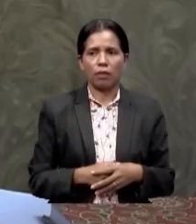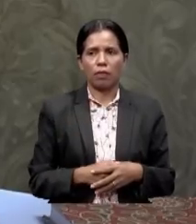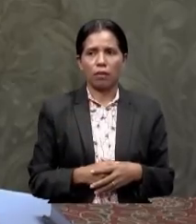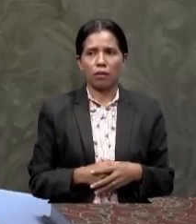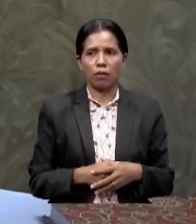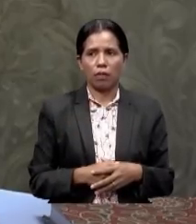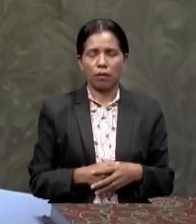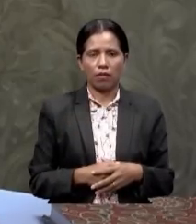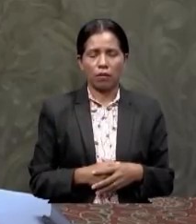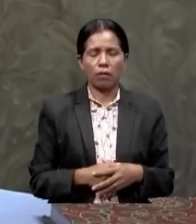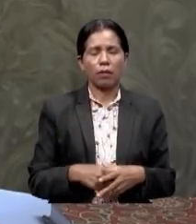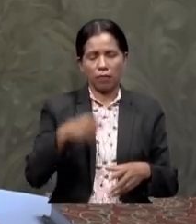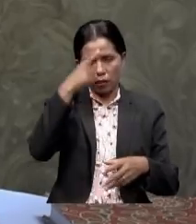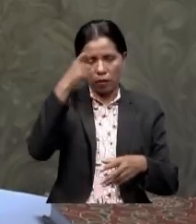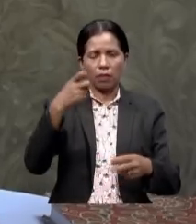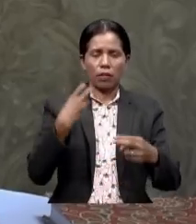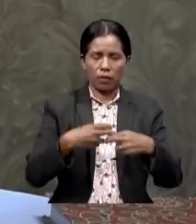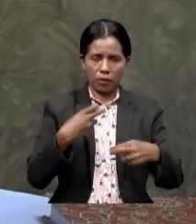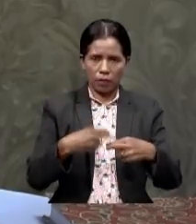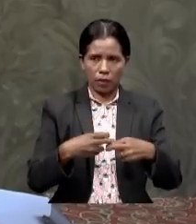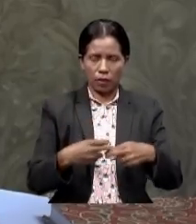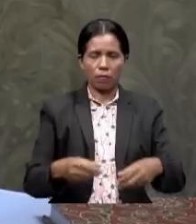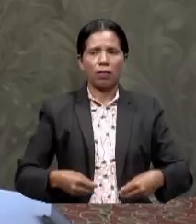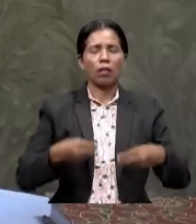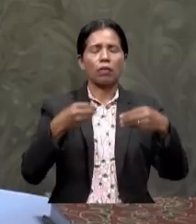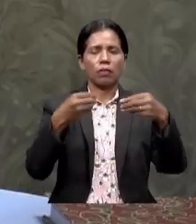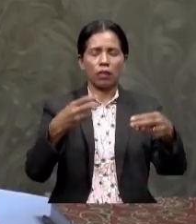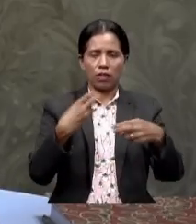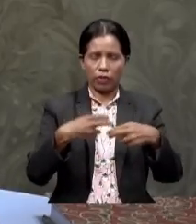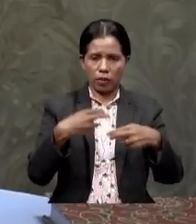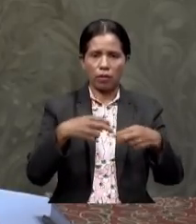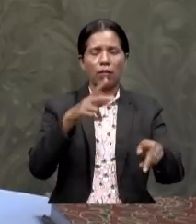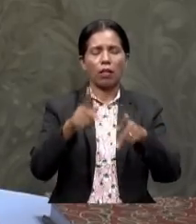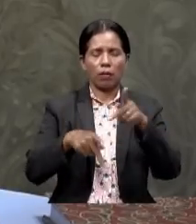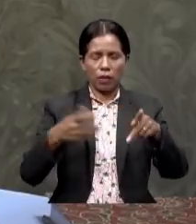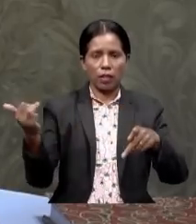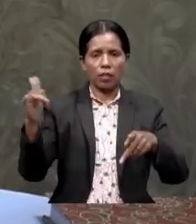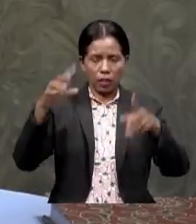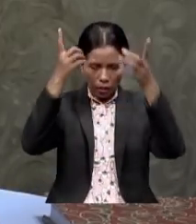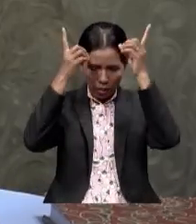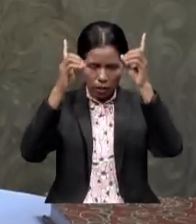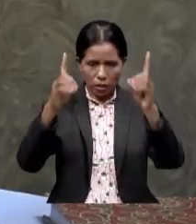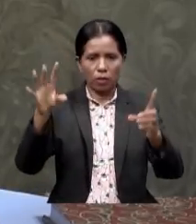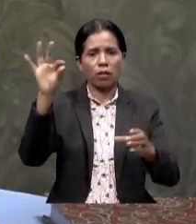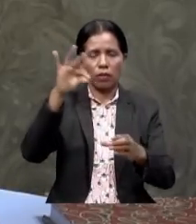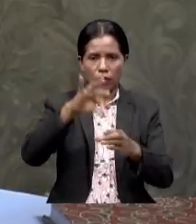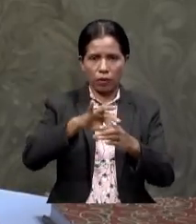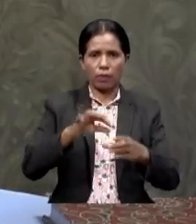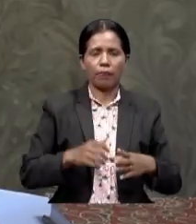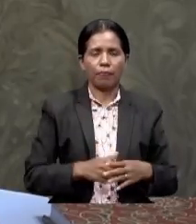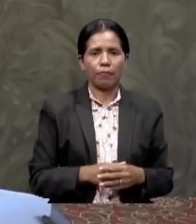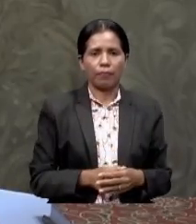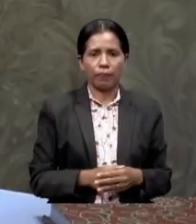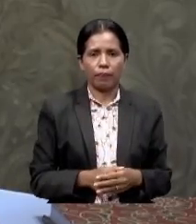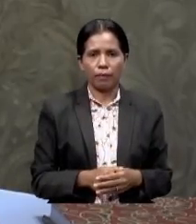Tanto nem impacto, bele sai foi impacto ba emania decisão de voto. Né?